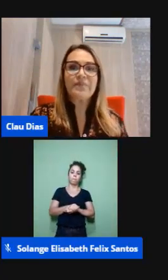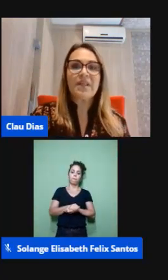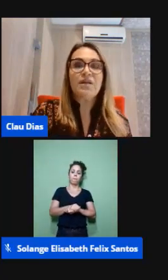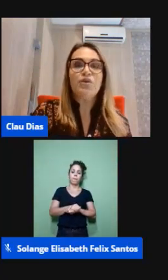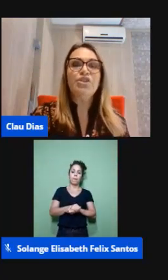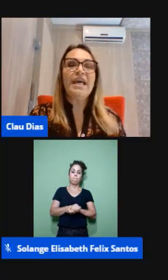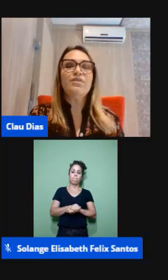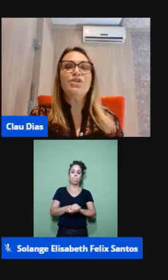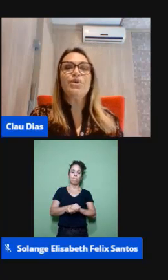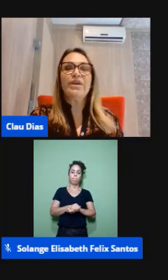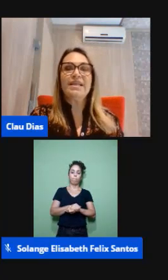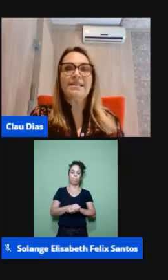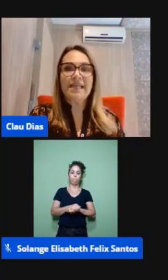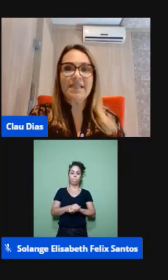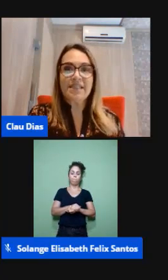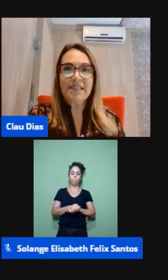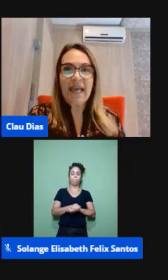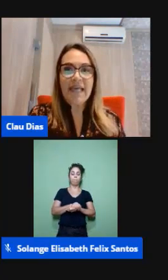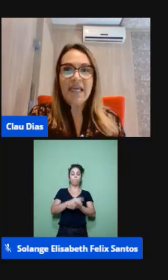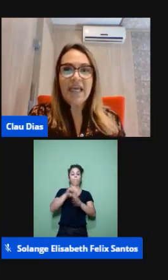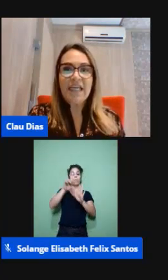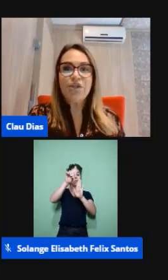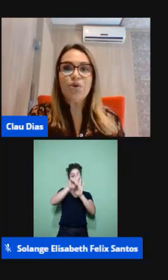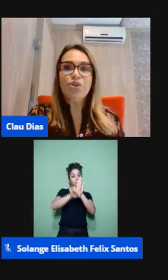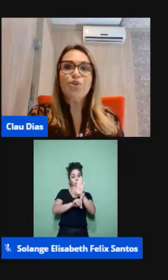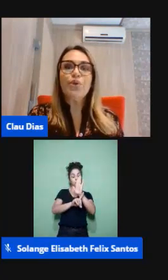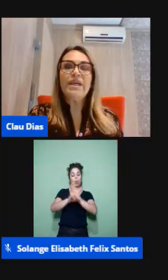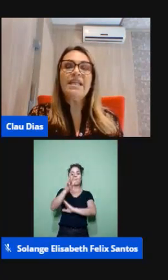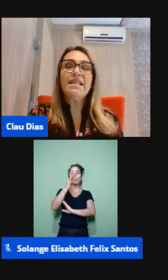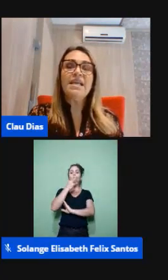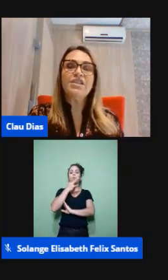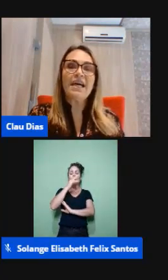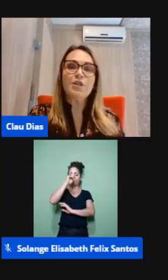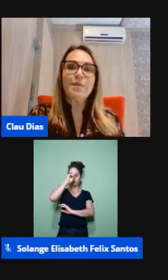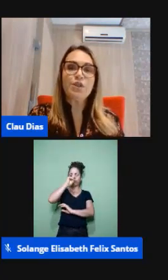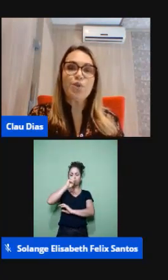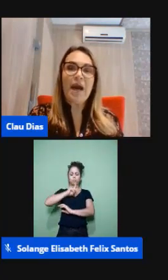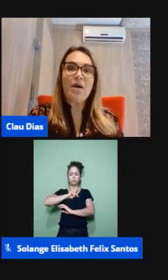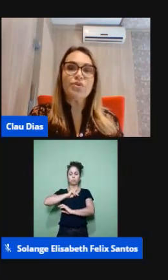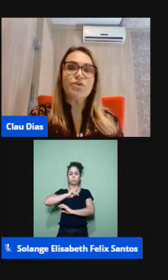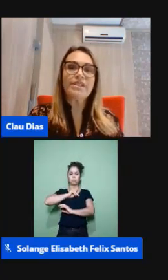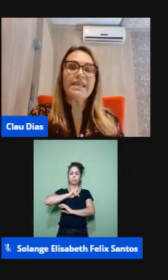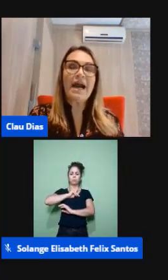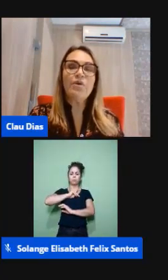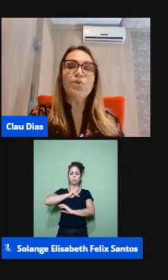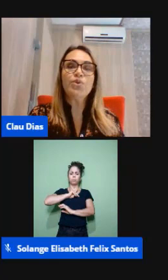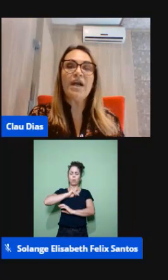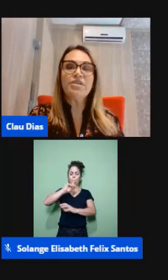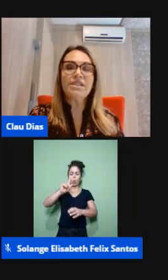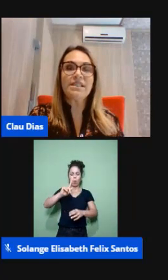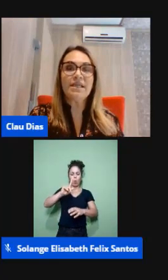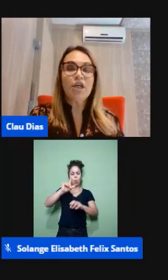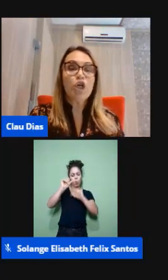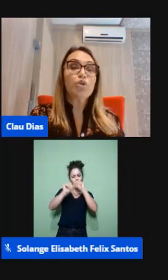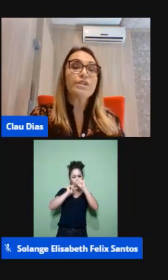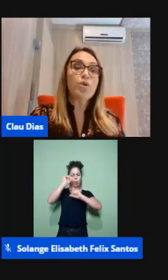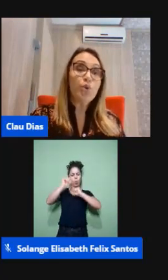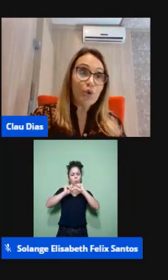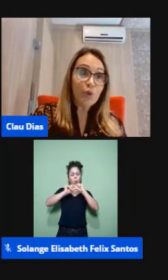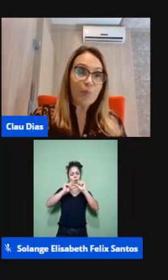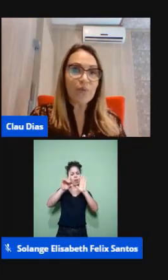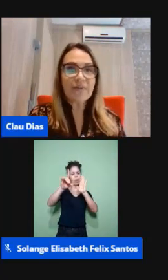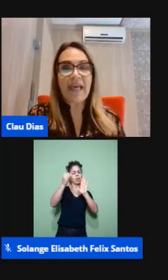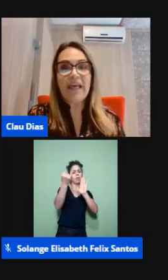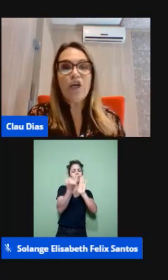Bom, o direito de conhecer-se, né? E de construir a identidade pessoal, social e cultural de si, do